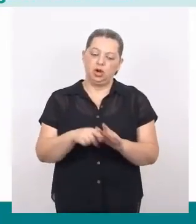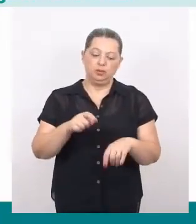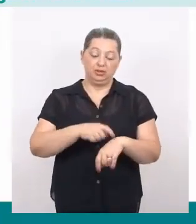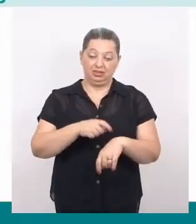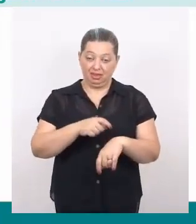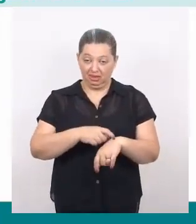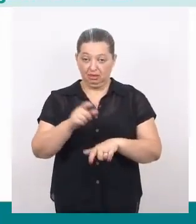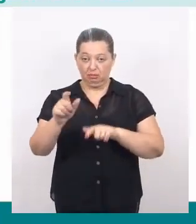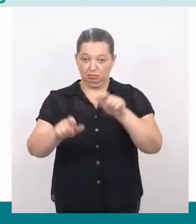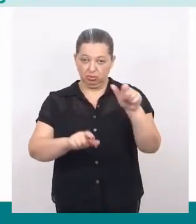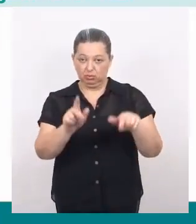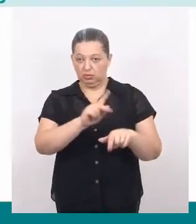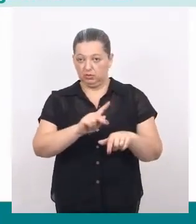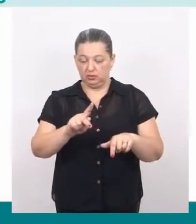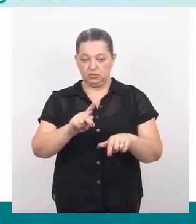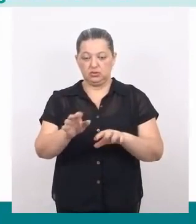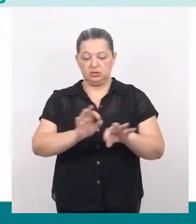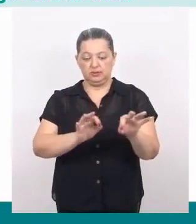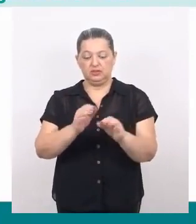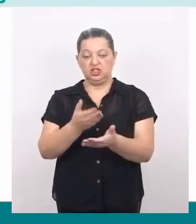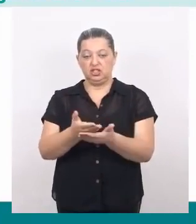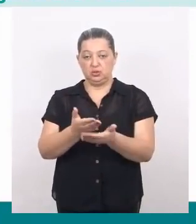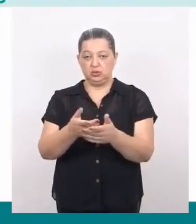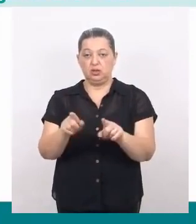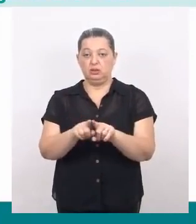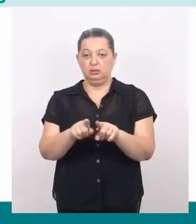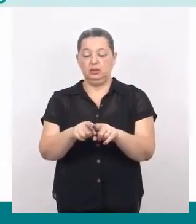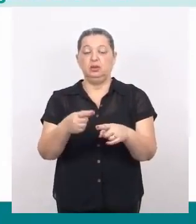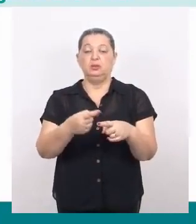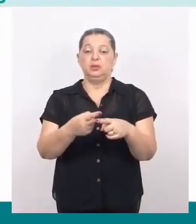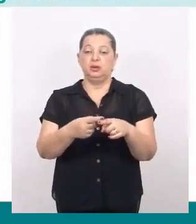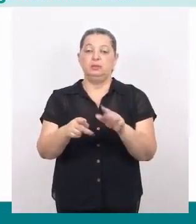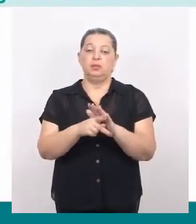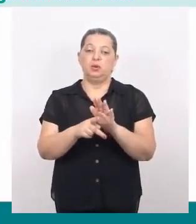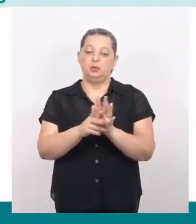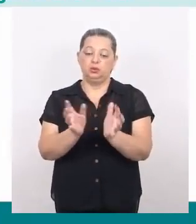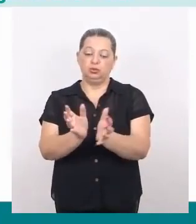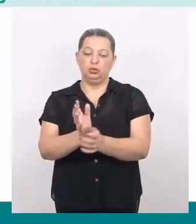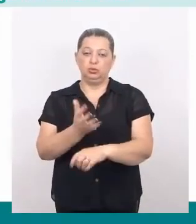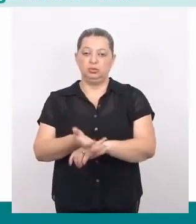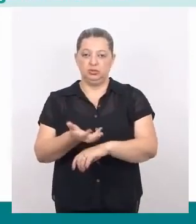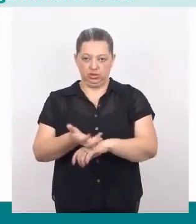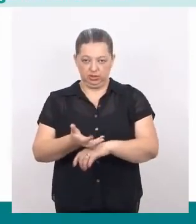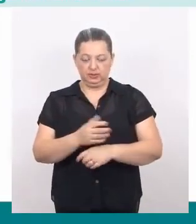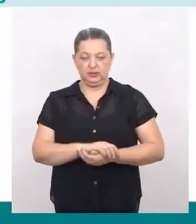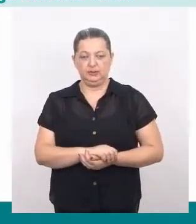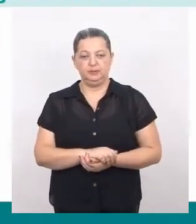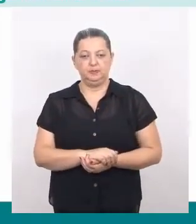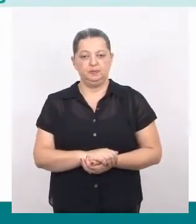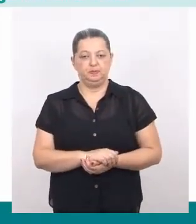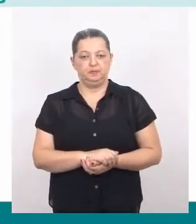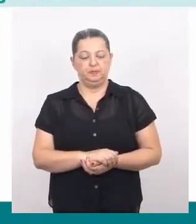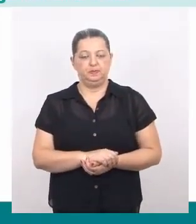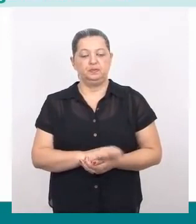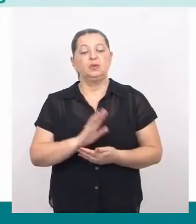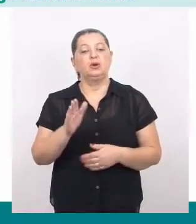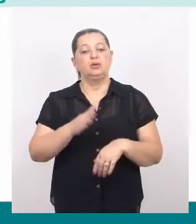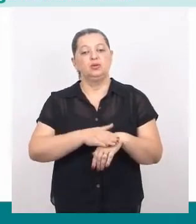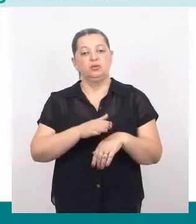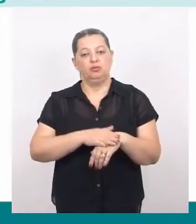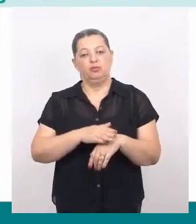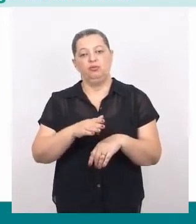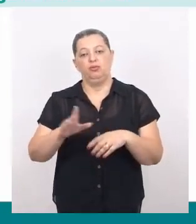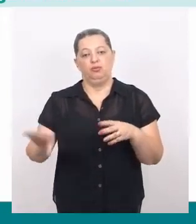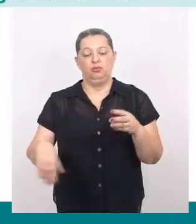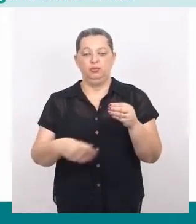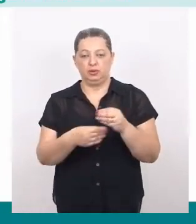estudar, por conta das aulas nas unidades curriculares. Quando vocês forem realizar a atribuição,